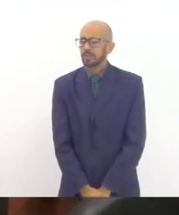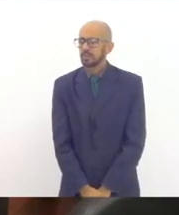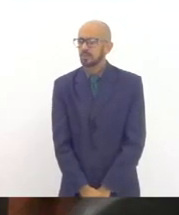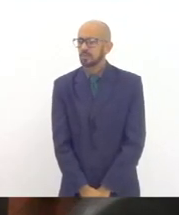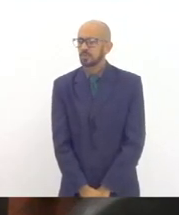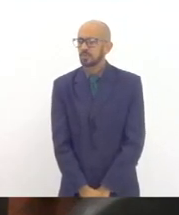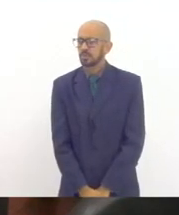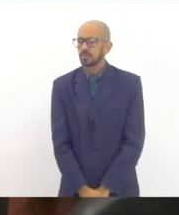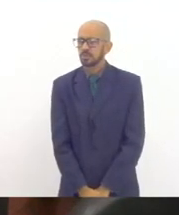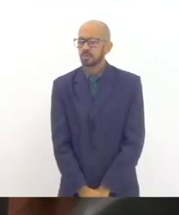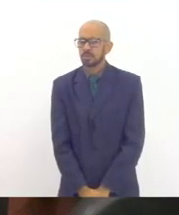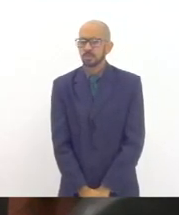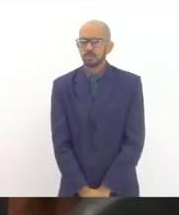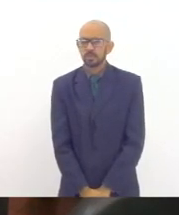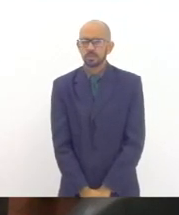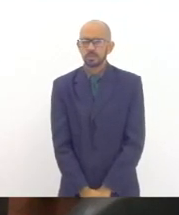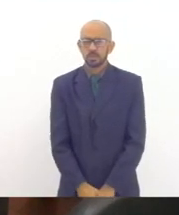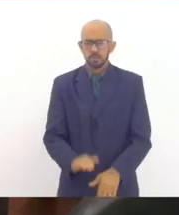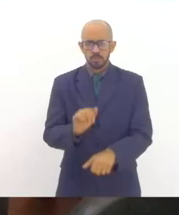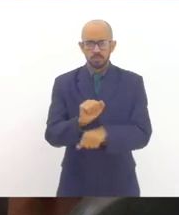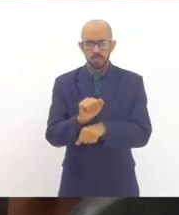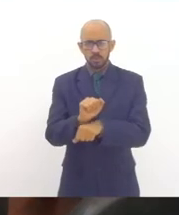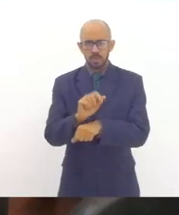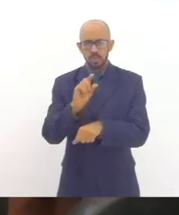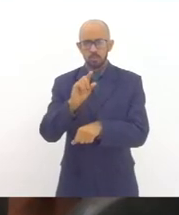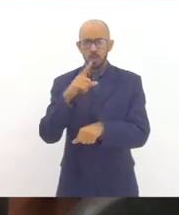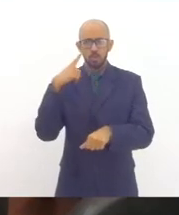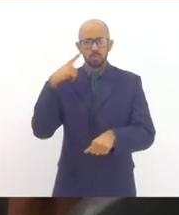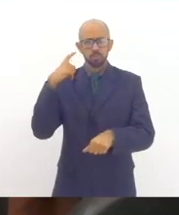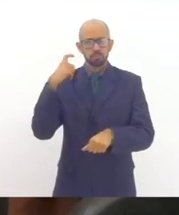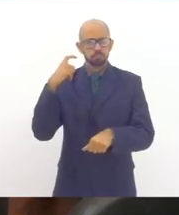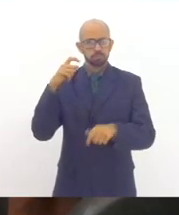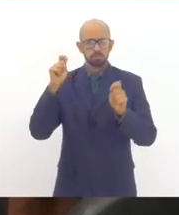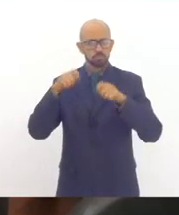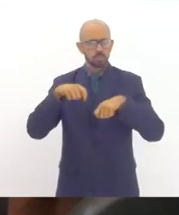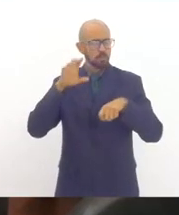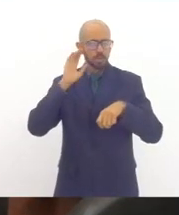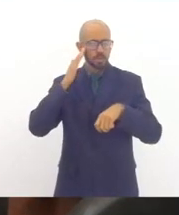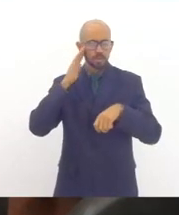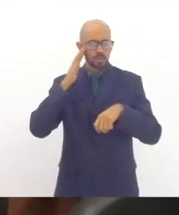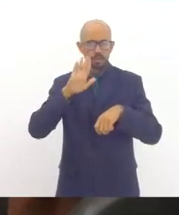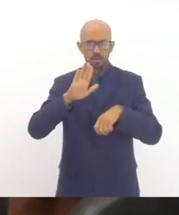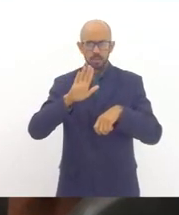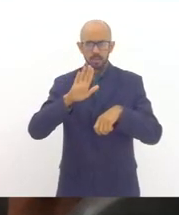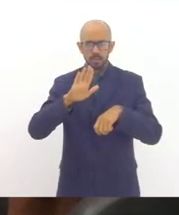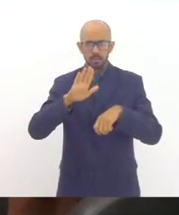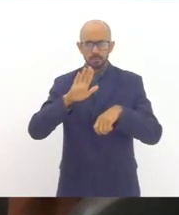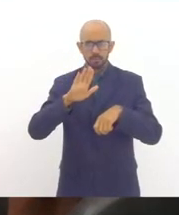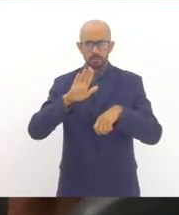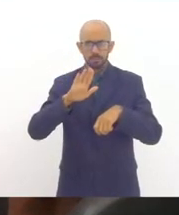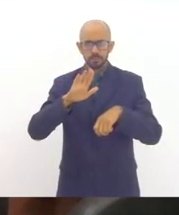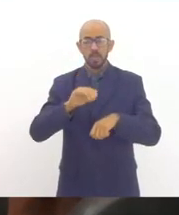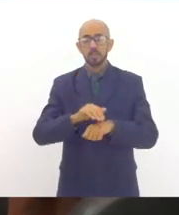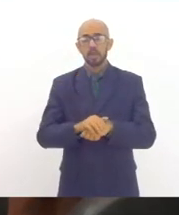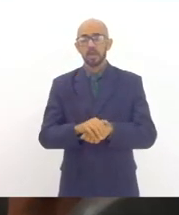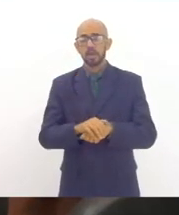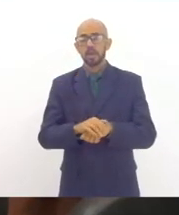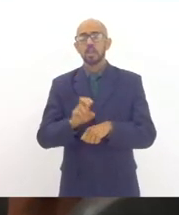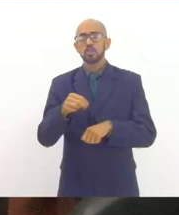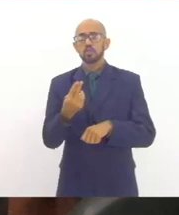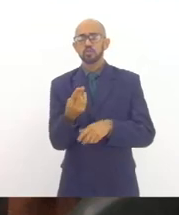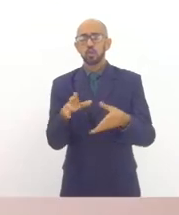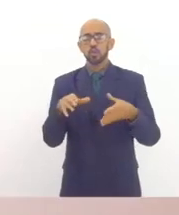tão interessante. Né? Eu sou professora da Faculdade de Educação, da UERJ. Sou também integrante do Conselho Estadual de Educação,